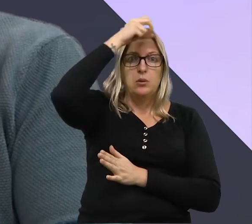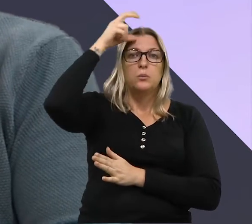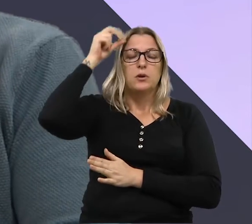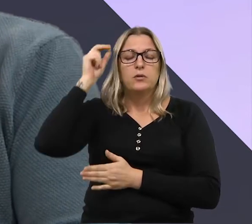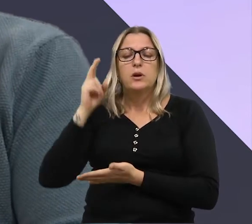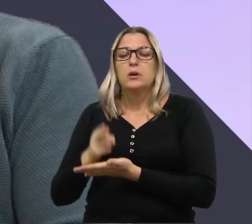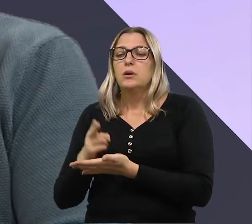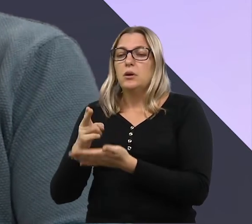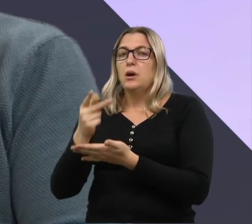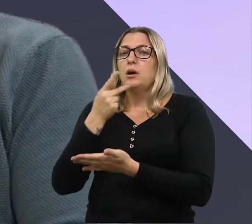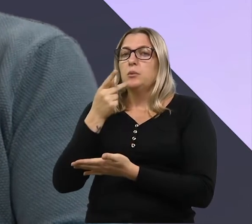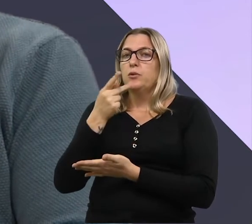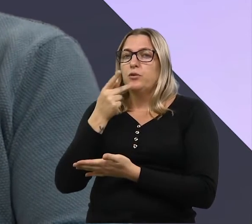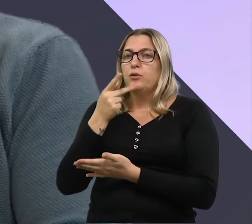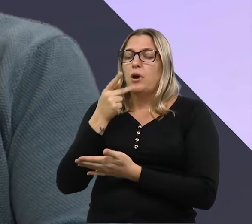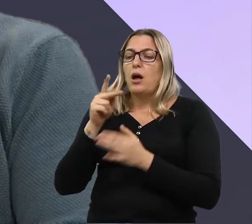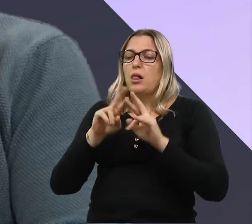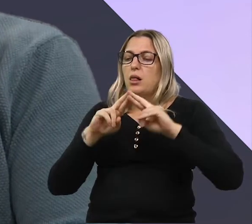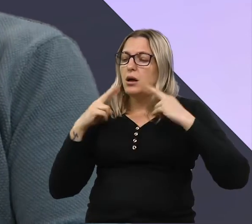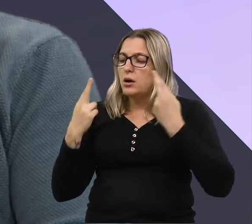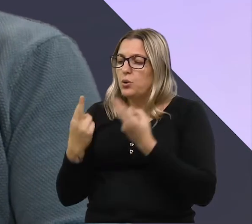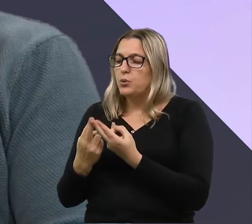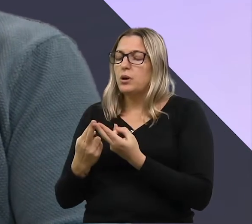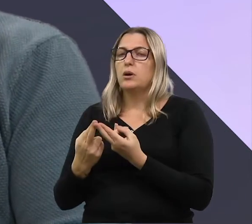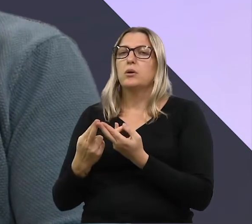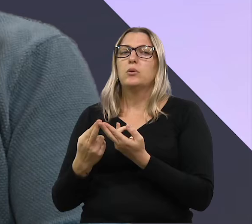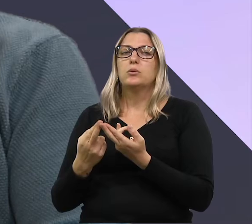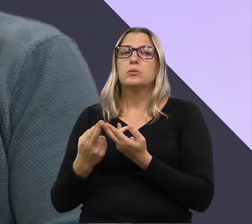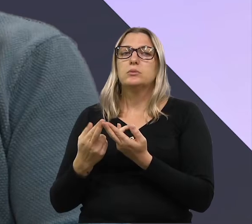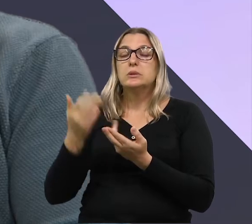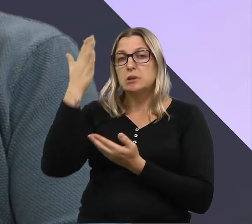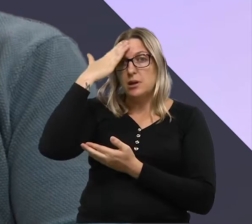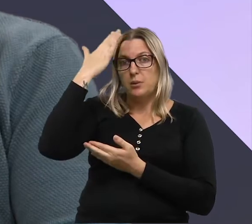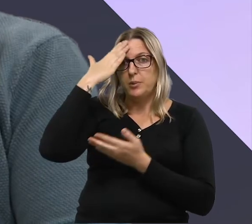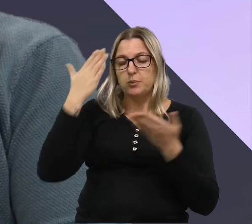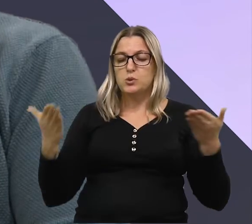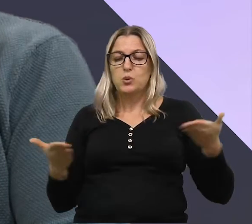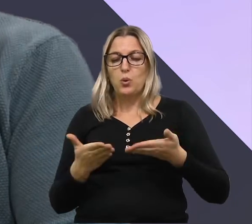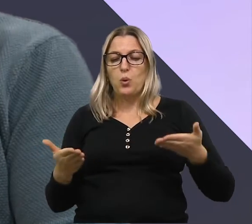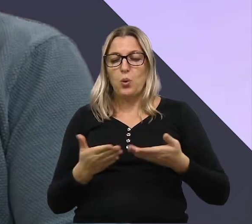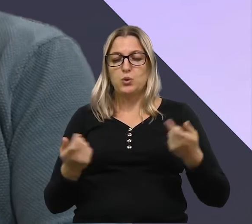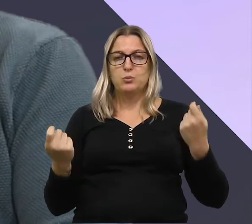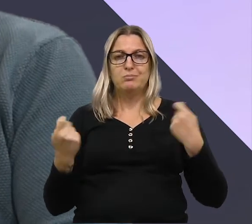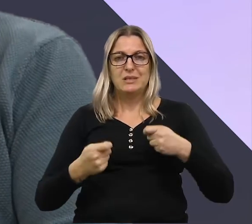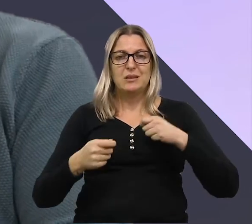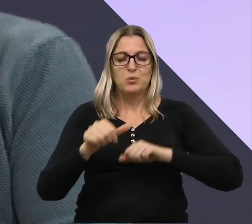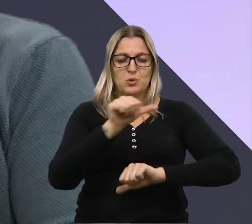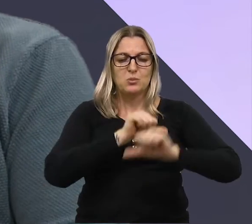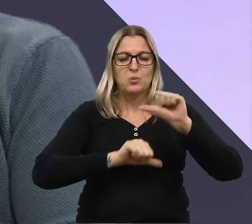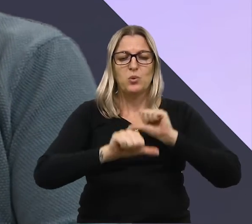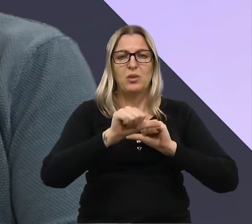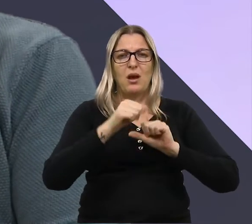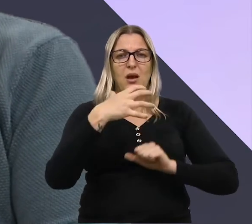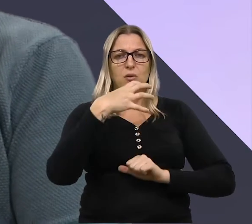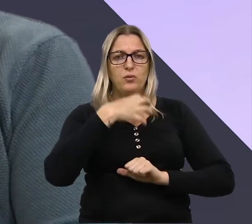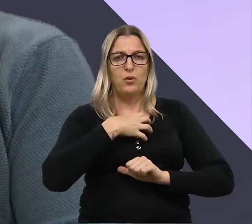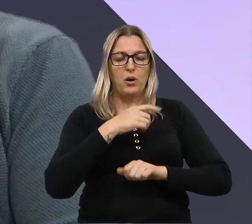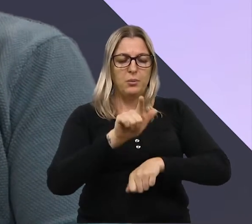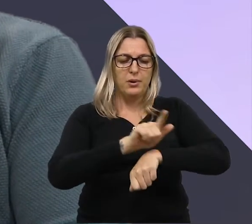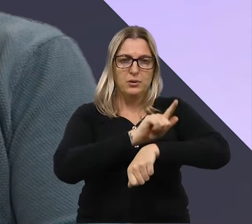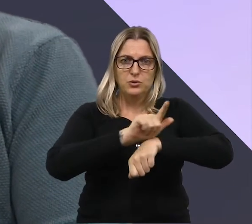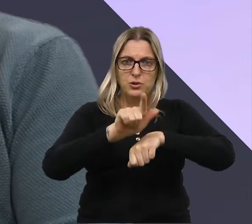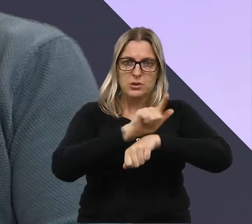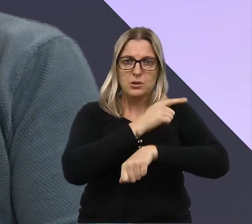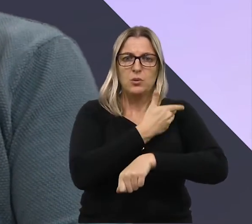nós temos batido nessa tecla nós soubemos que hoje nós estamos nascendo que mudar o modelo de gestão pública né